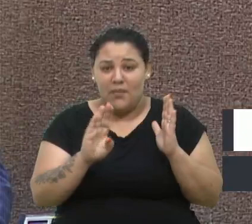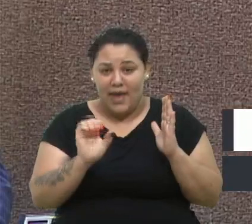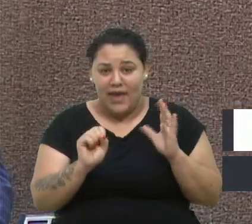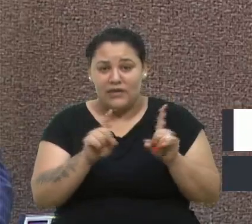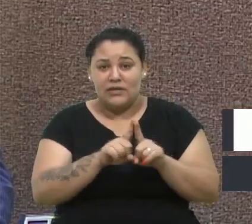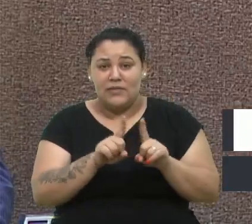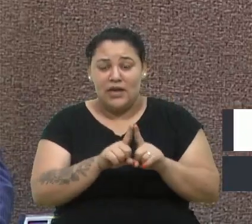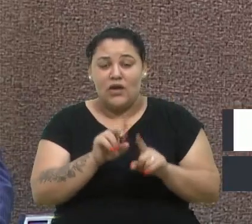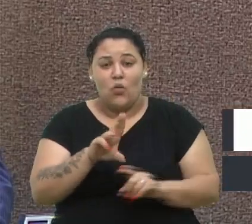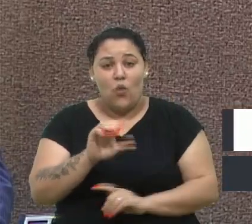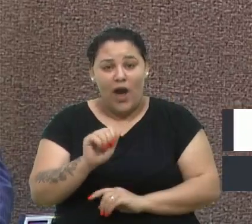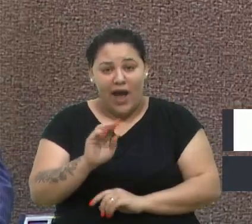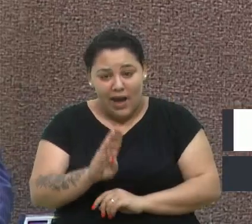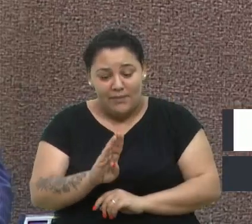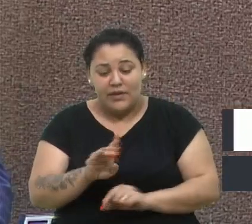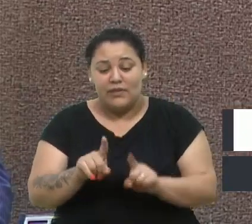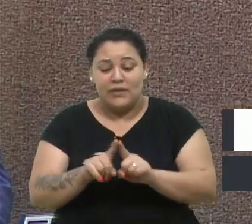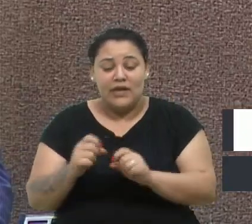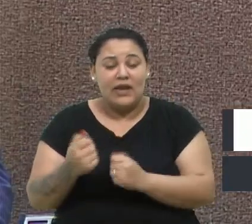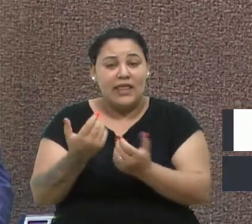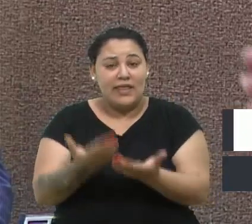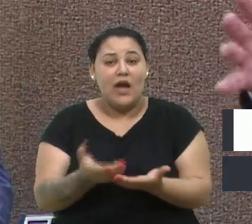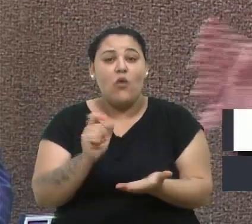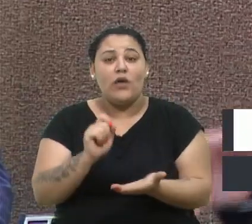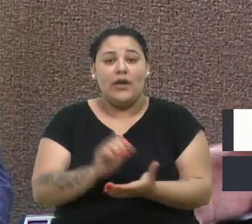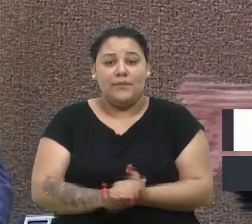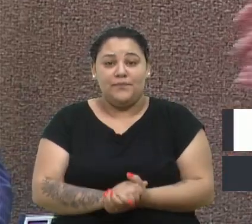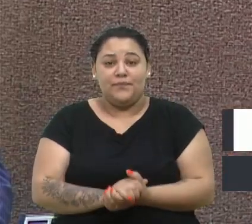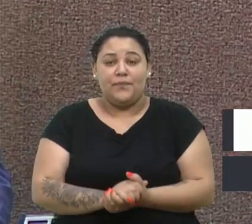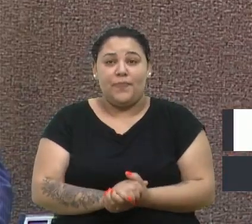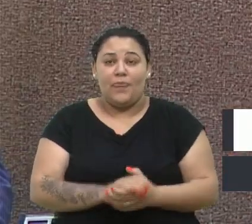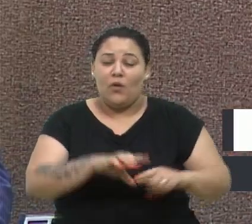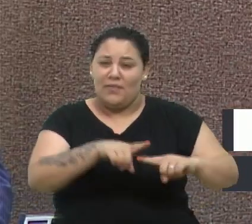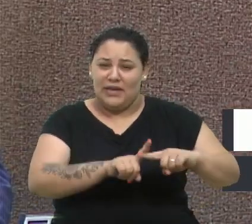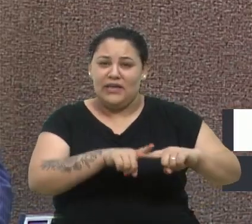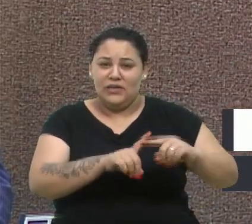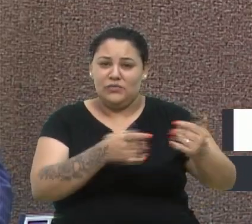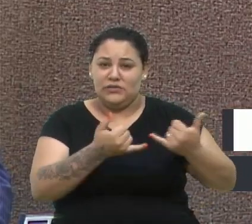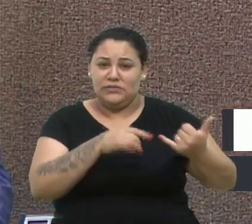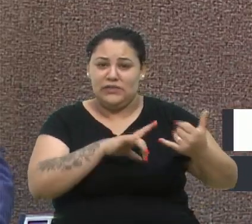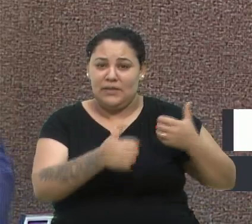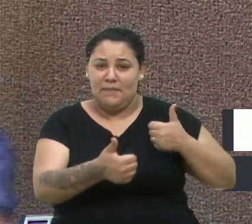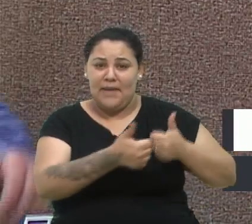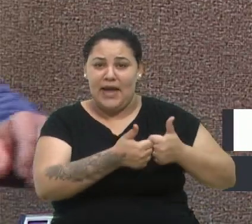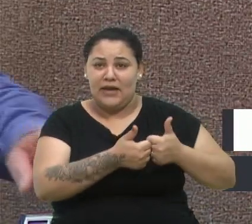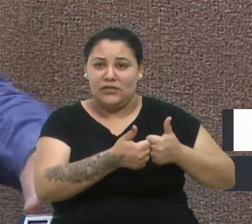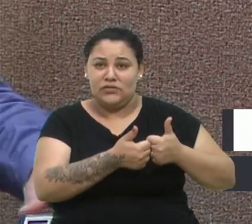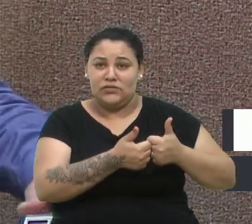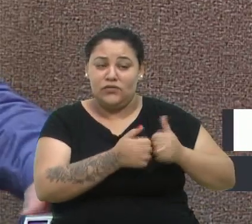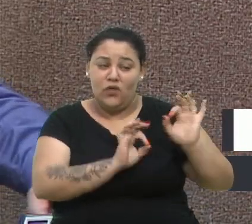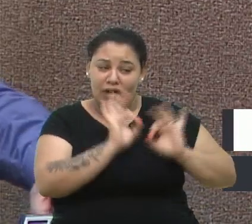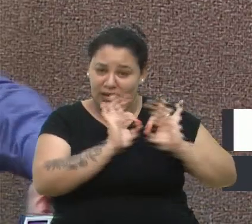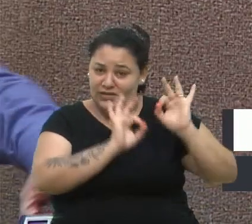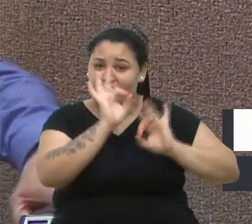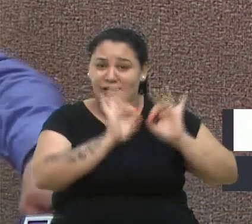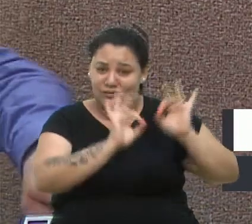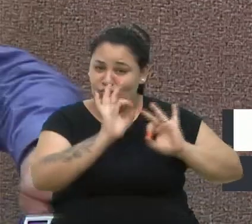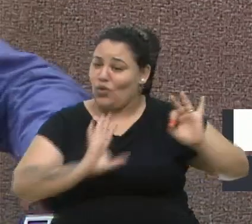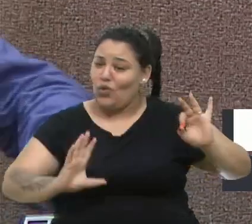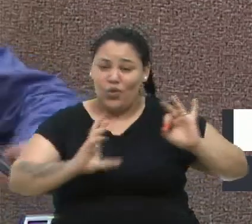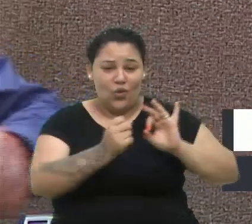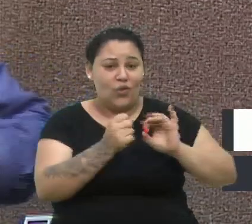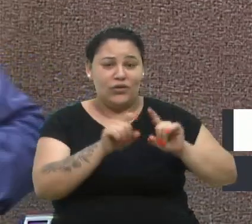da UAB, ele proporcionou que o parquinho que tem ali, ele fosse revitalizado também, né?